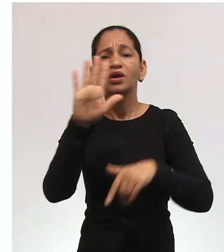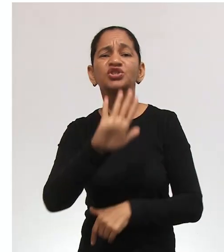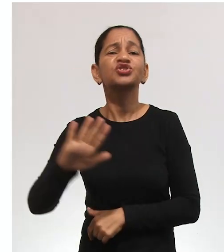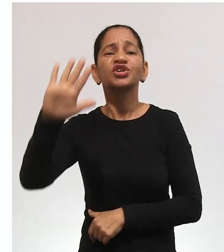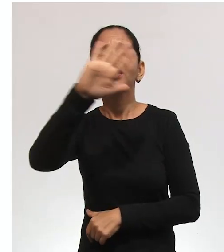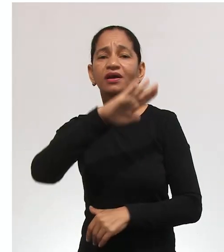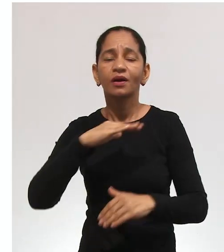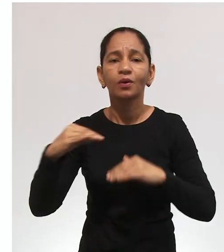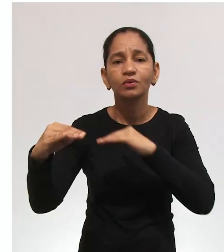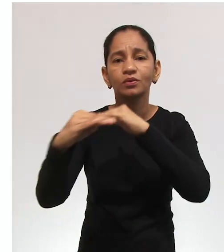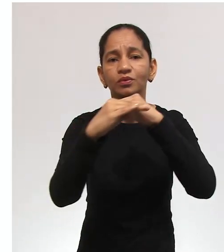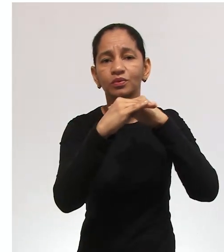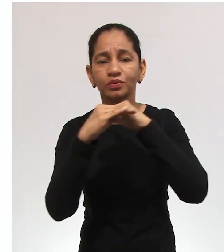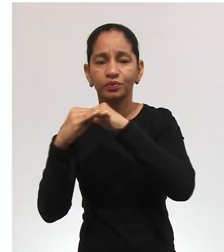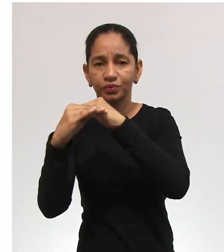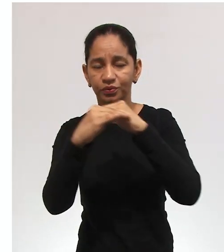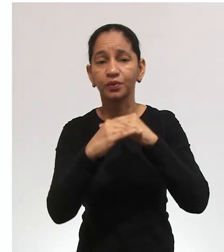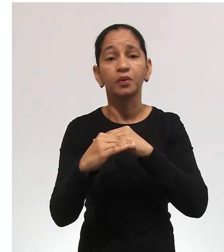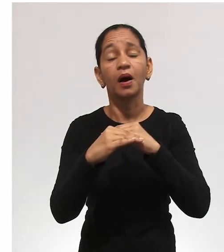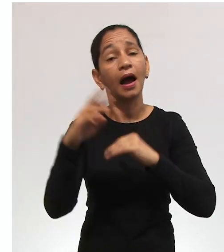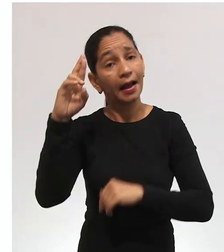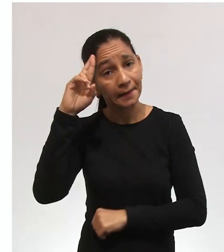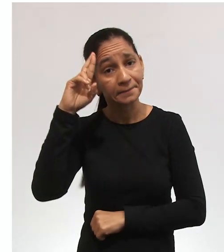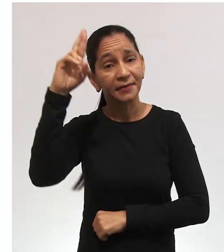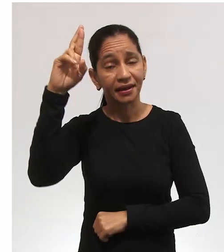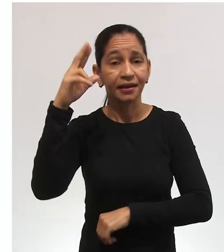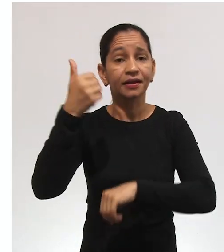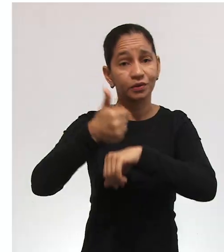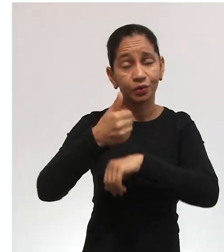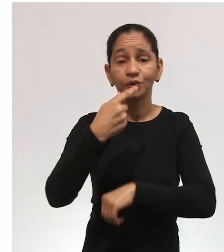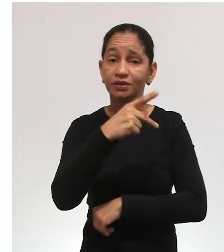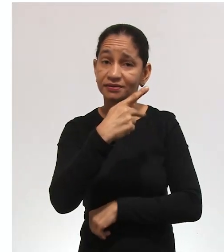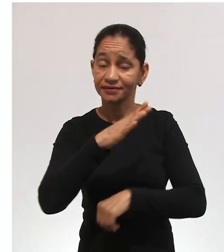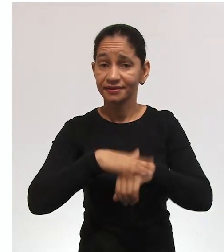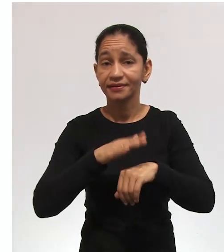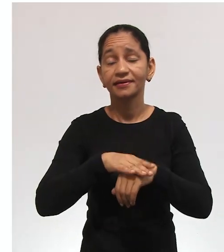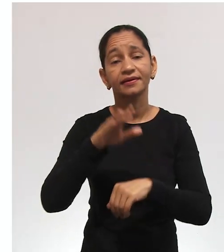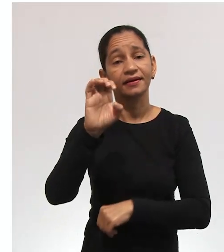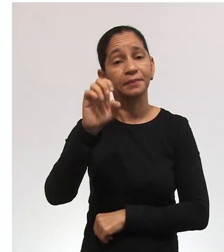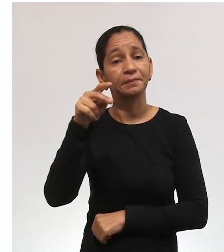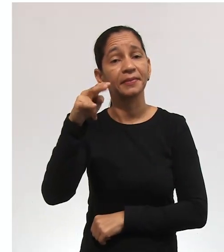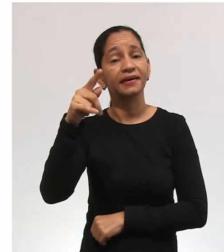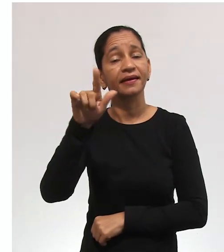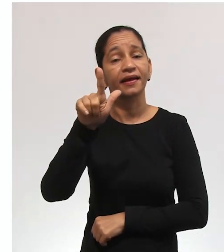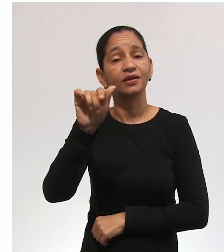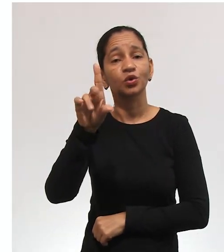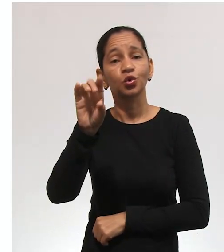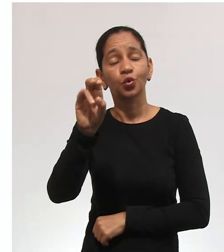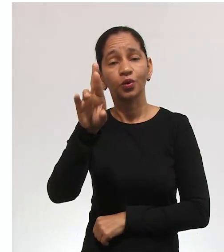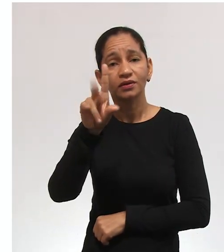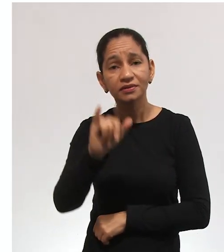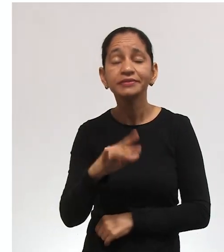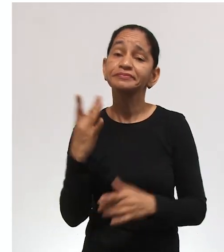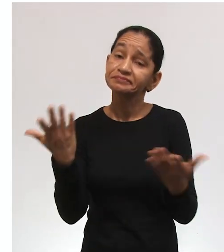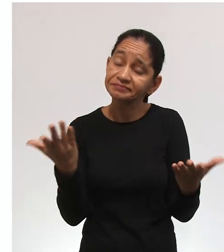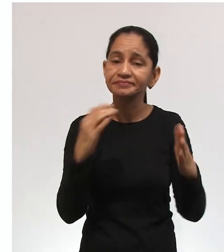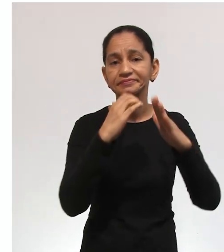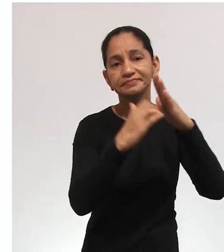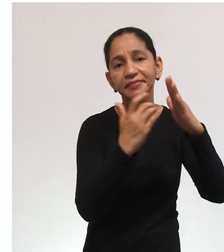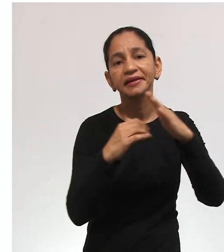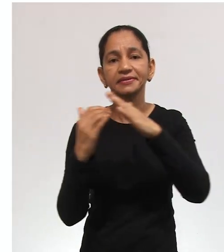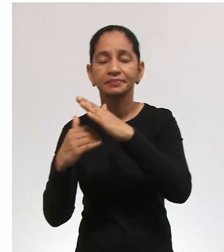geral. Aos empregadores também, vamos pensar na relação dos empregadores, das empresas